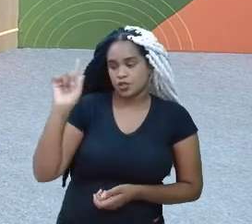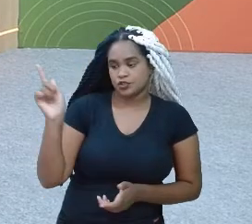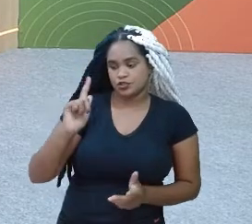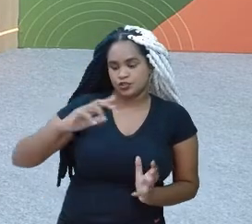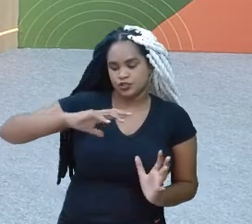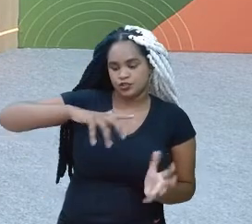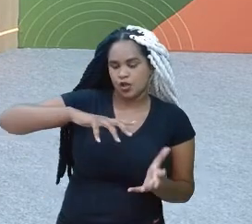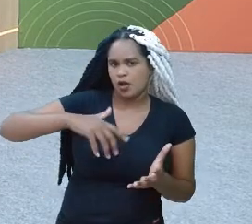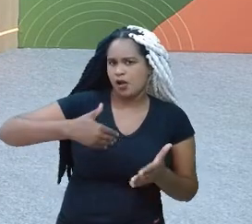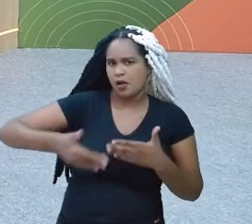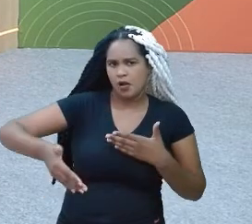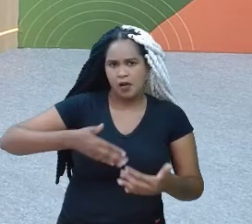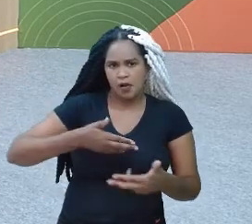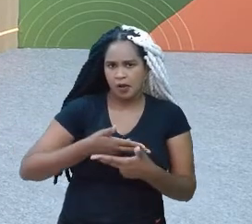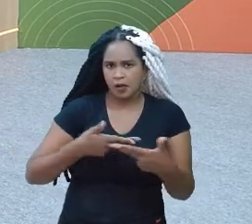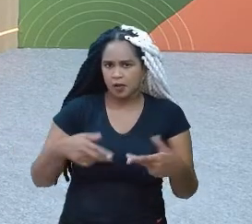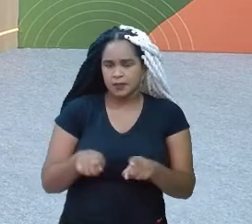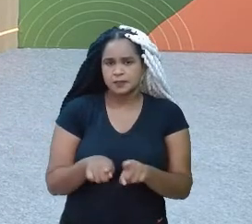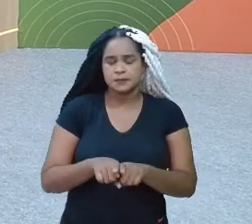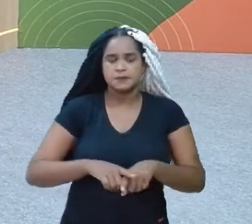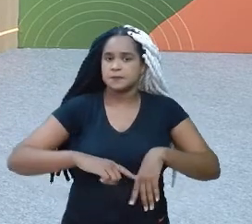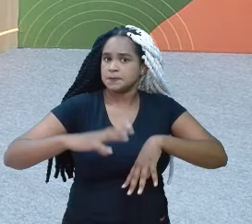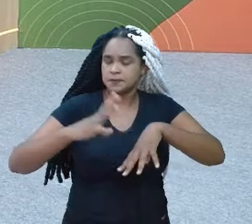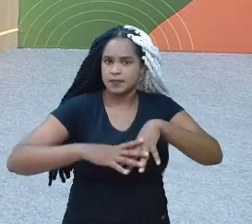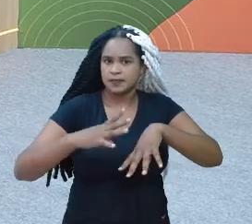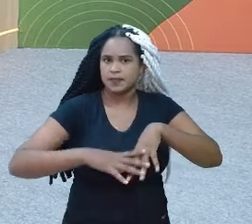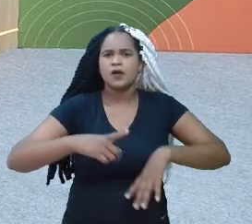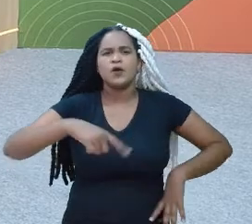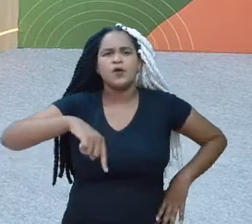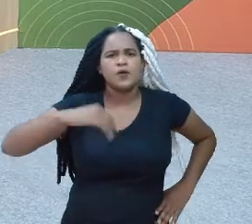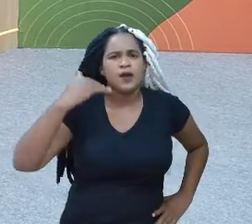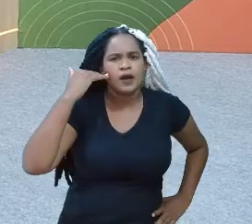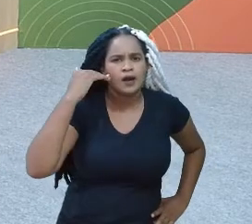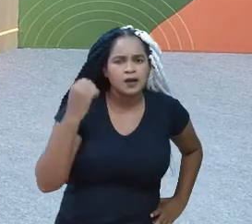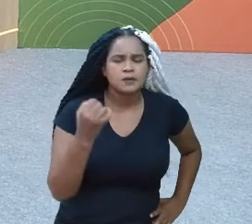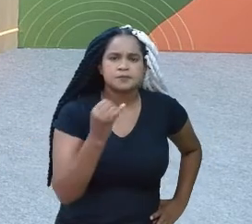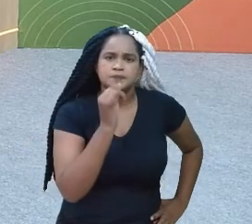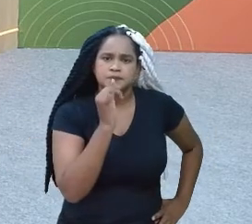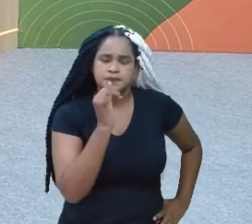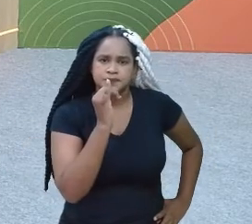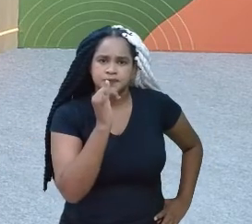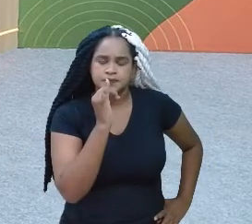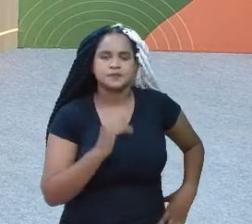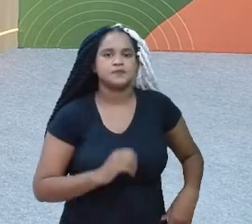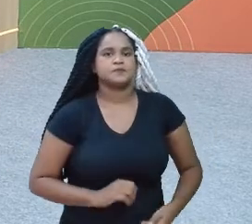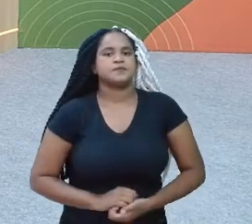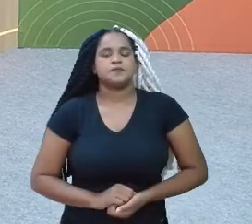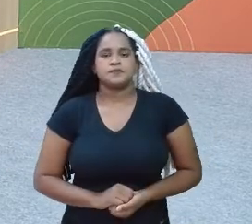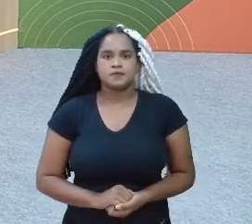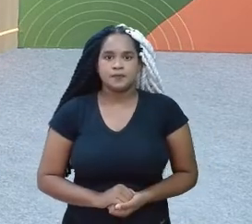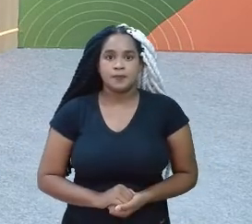geografia, seja o que for, até sobre matemática. Vocês sabiam que as nossas ideias, elas